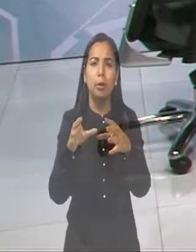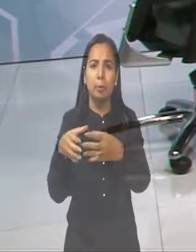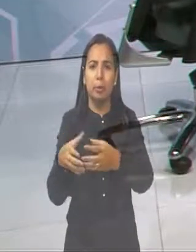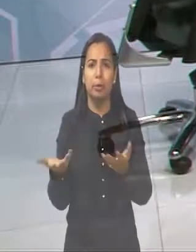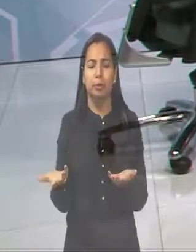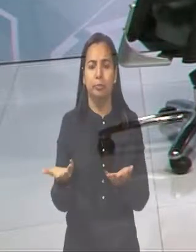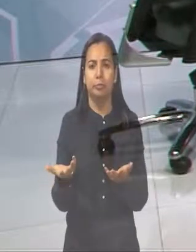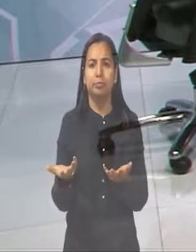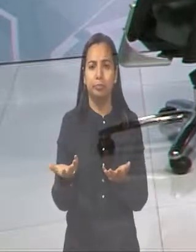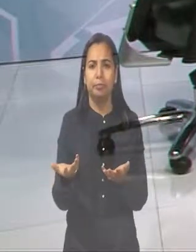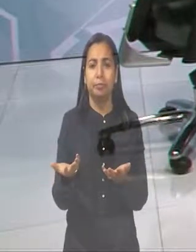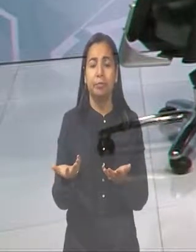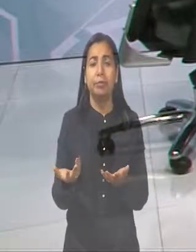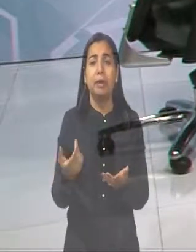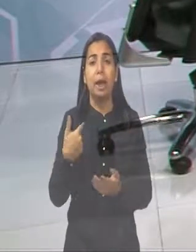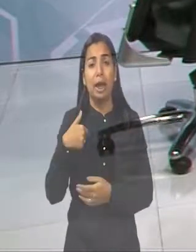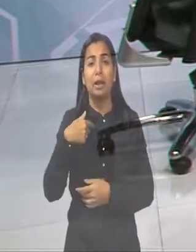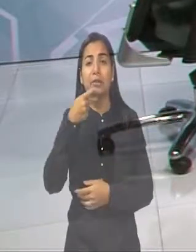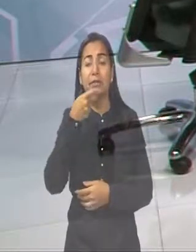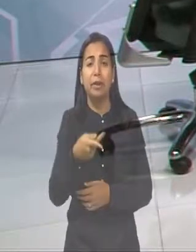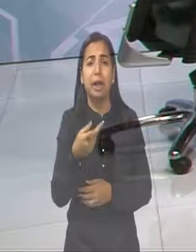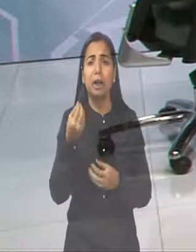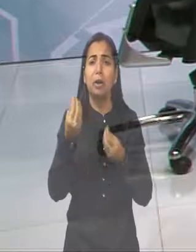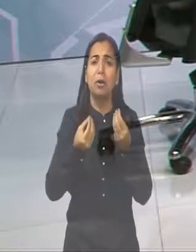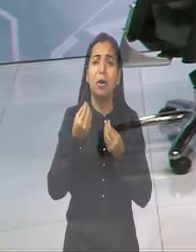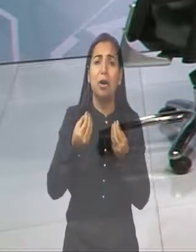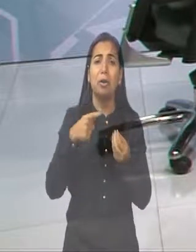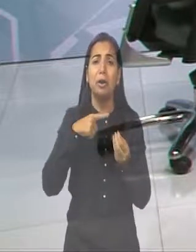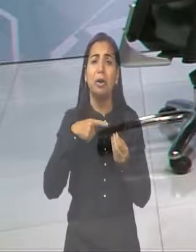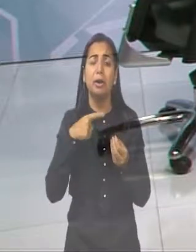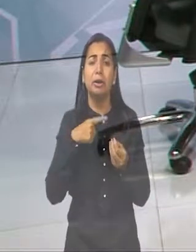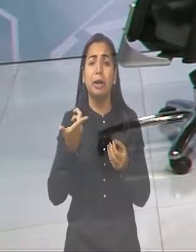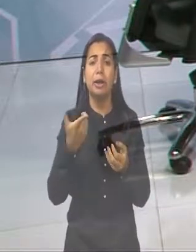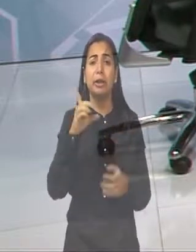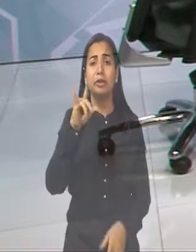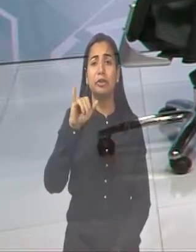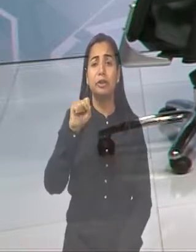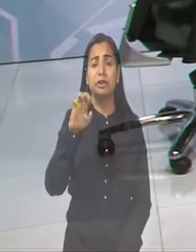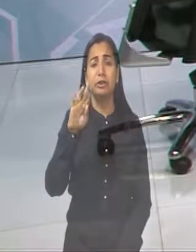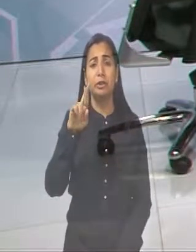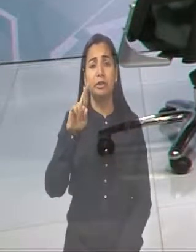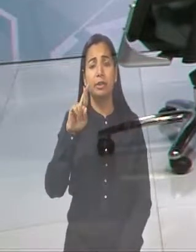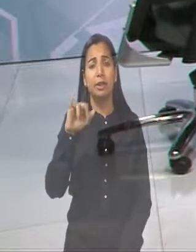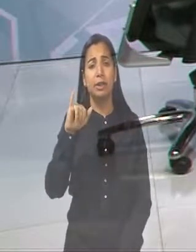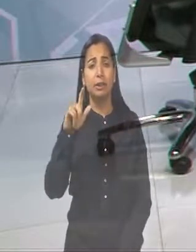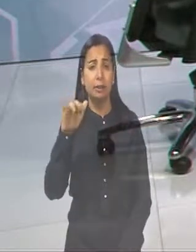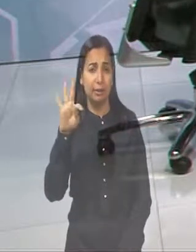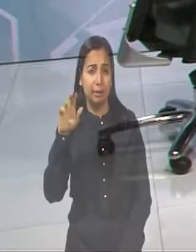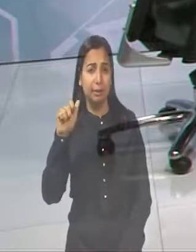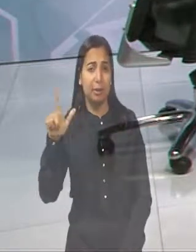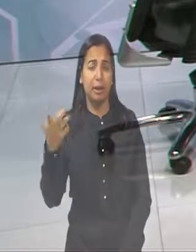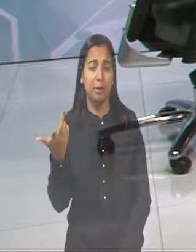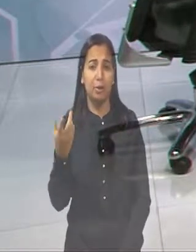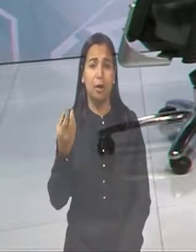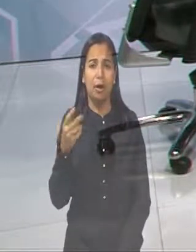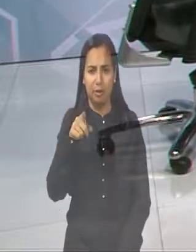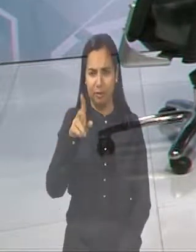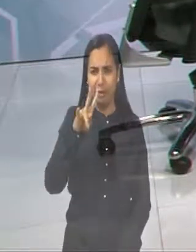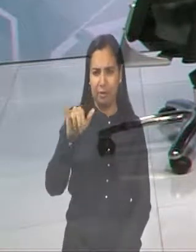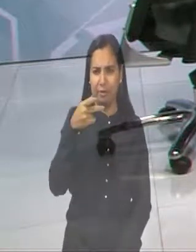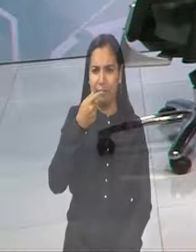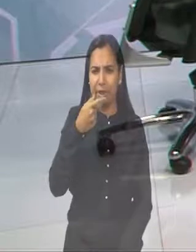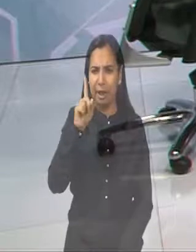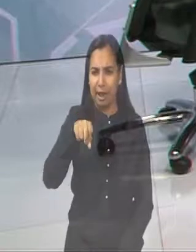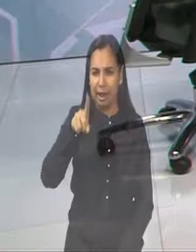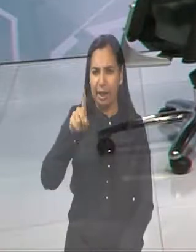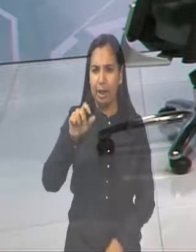lista, nós falamos de distrital. Você não tem partido, amigo. Você já está falando nas prováveis mudanças do nosso